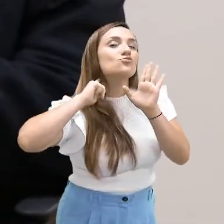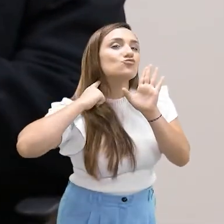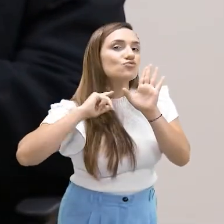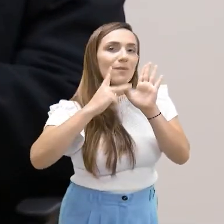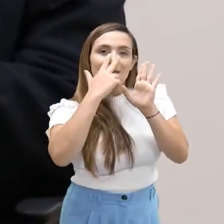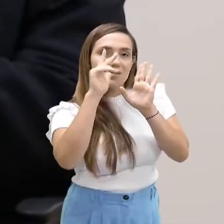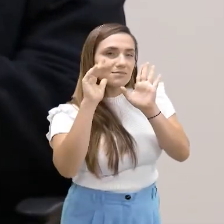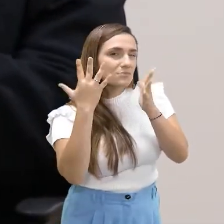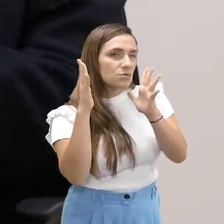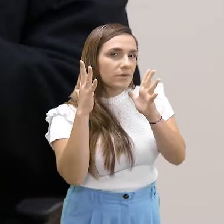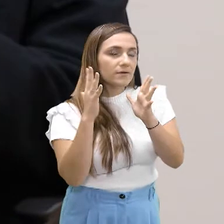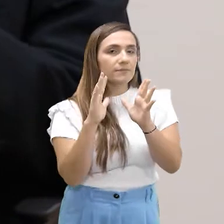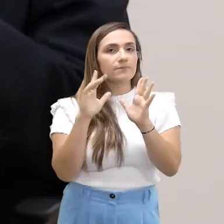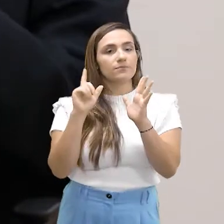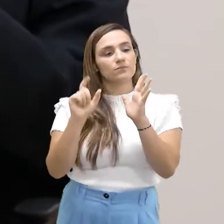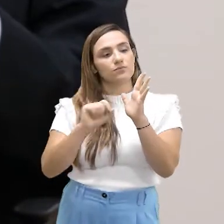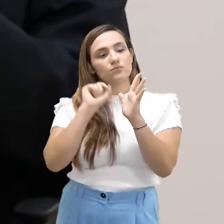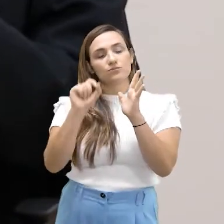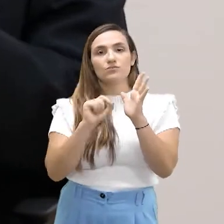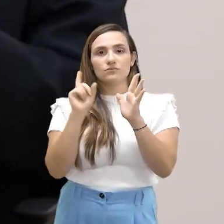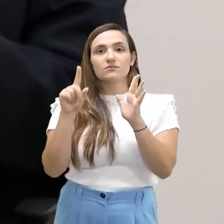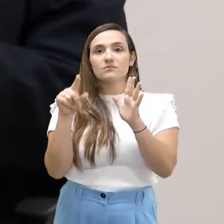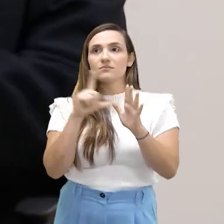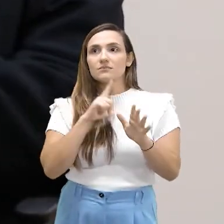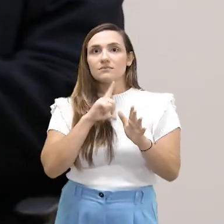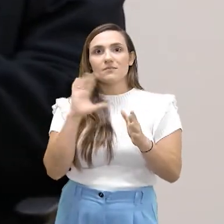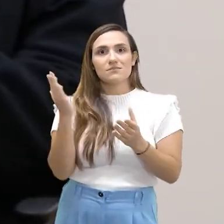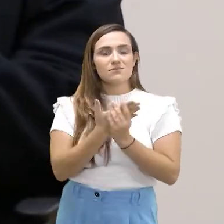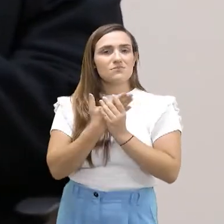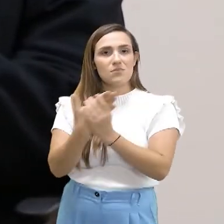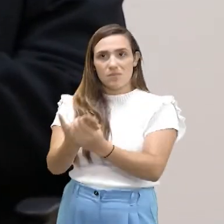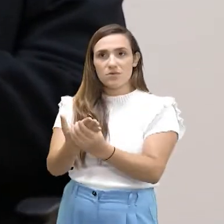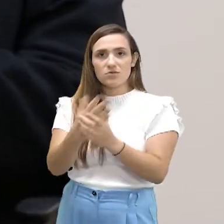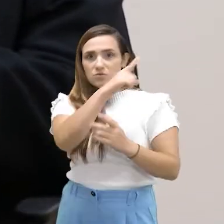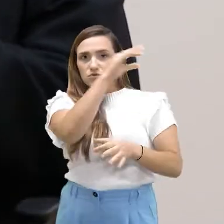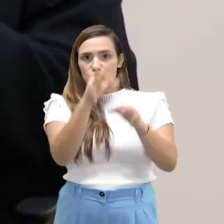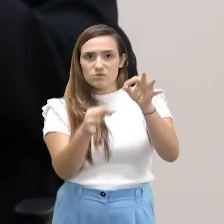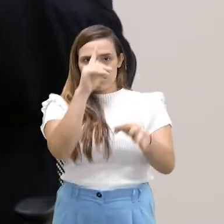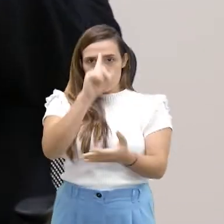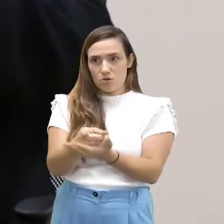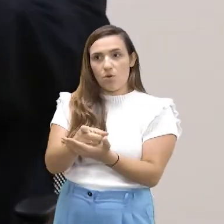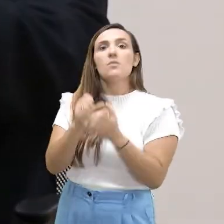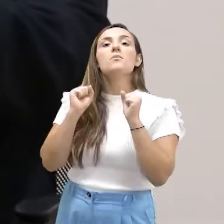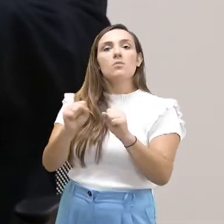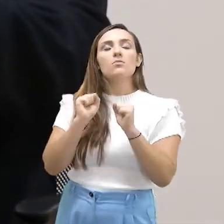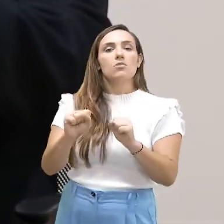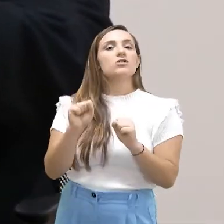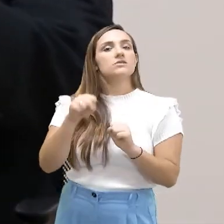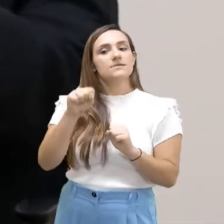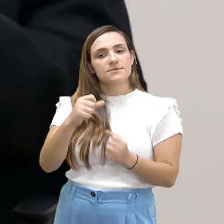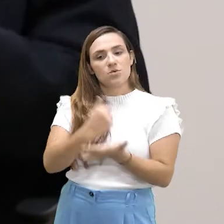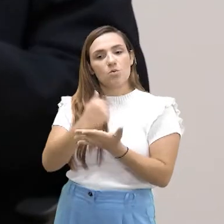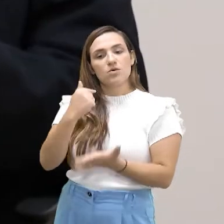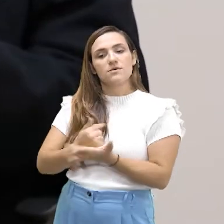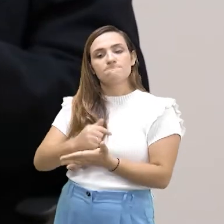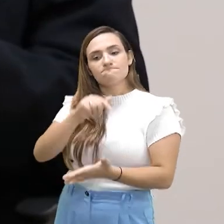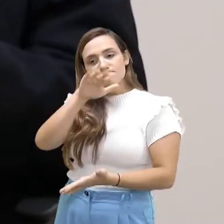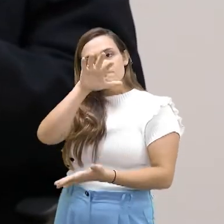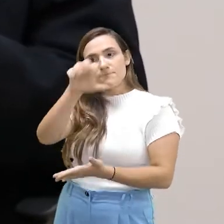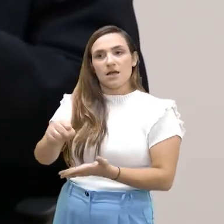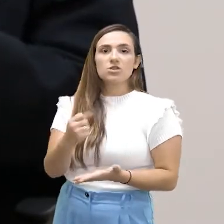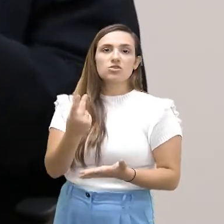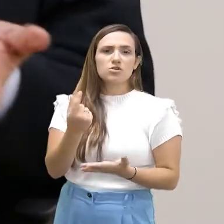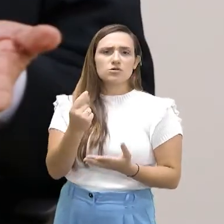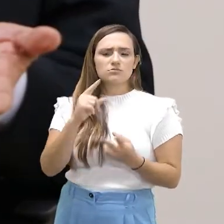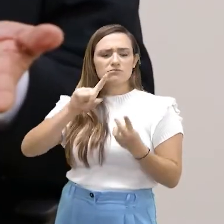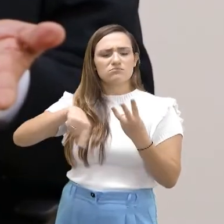só de títulos, mas também até de sentenças condenatórias também. Hoje essas sentenças podem ser levadas a um cartório de protesto.